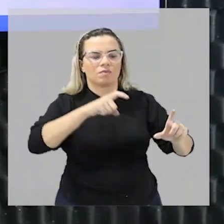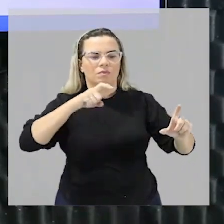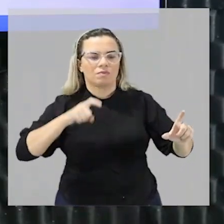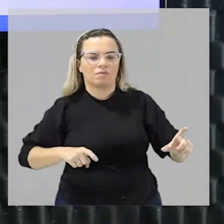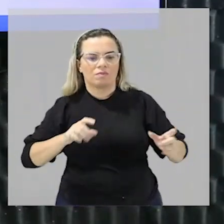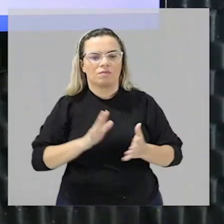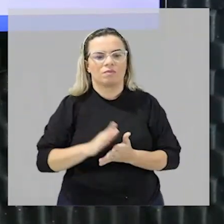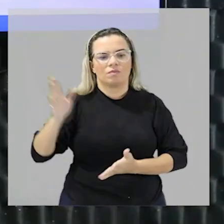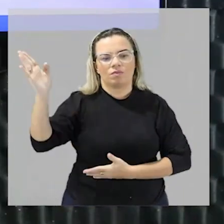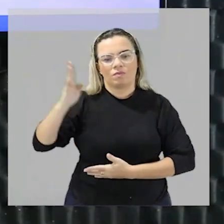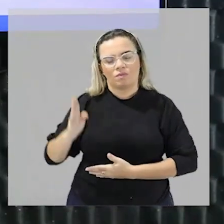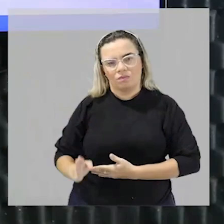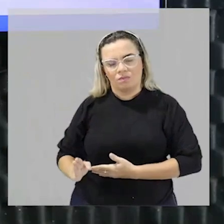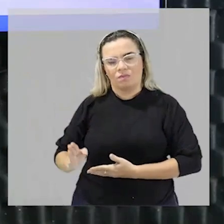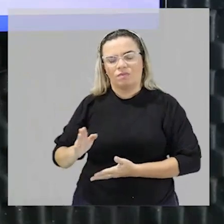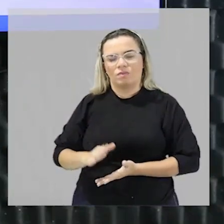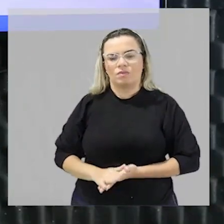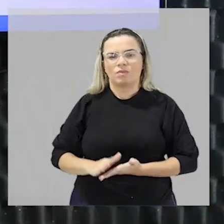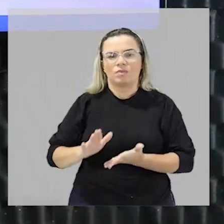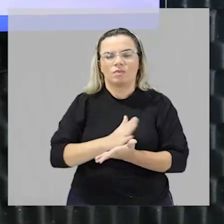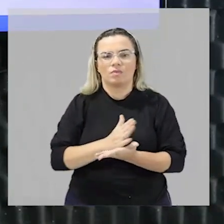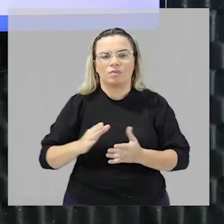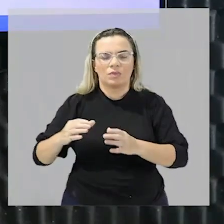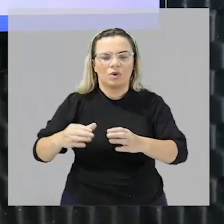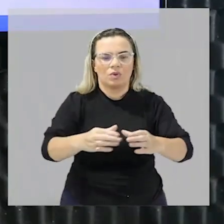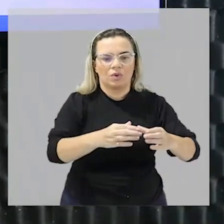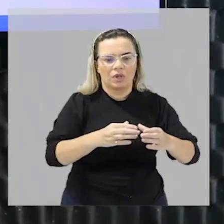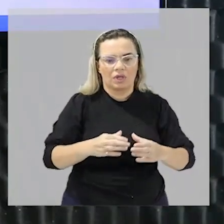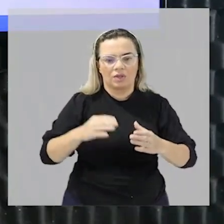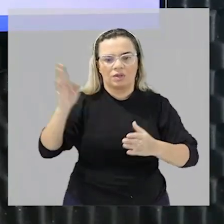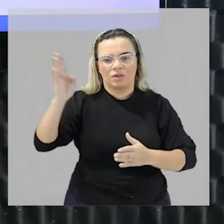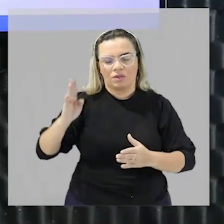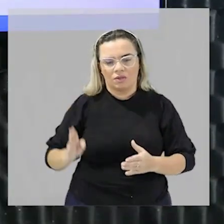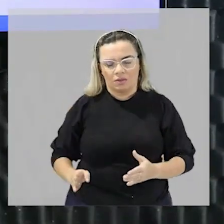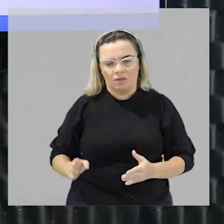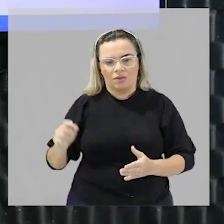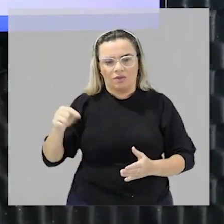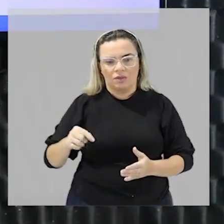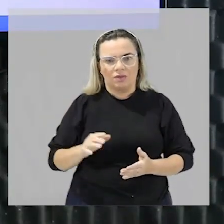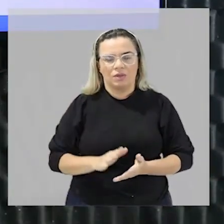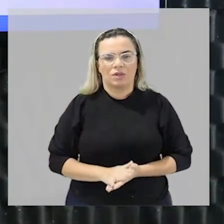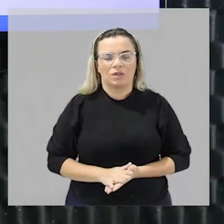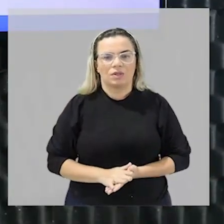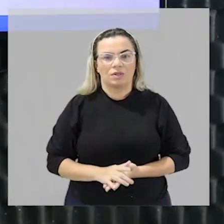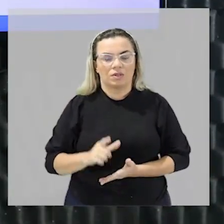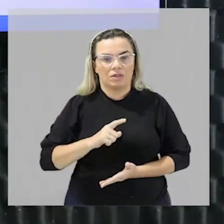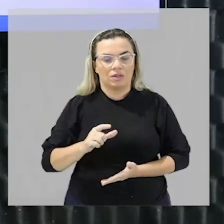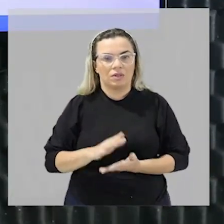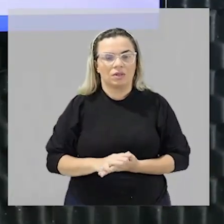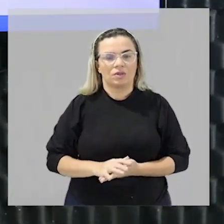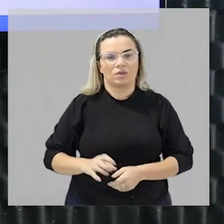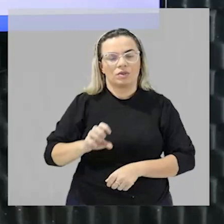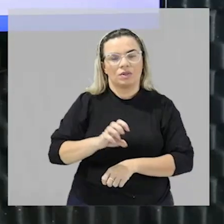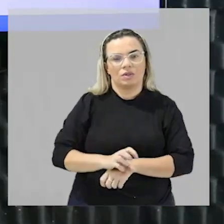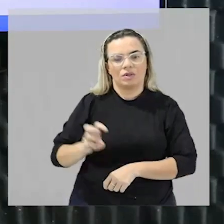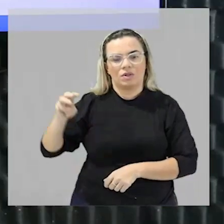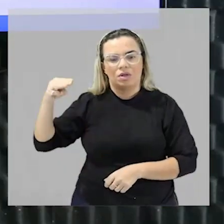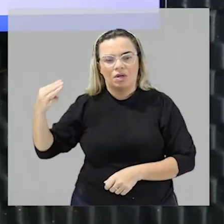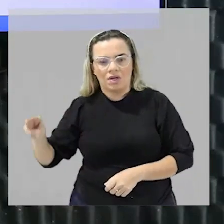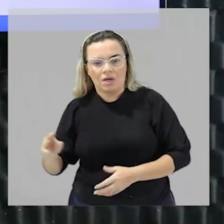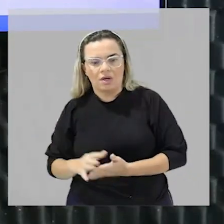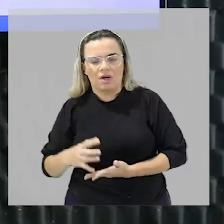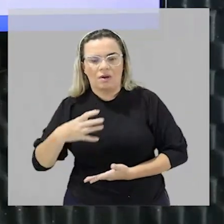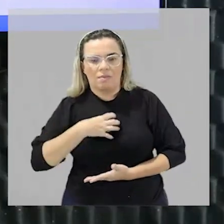independência do Brasil. Em algumas províncias do Brasil, entre elas inclusive o Maranhão, a Bahia, o